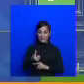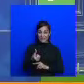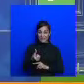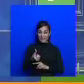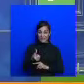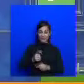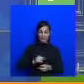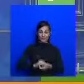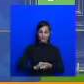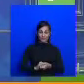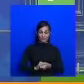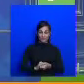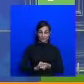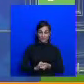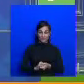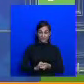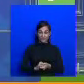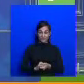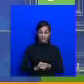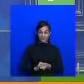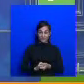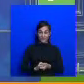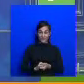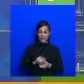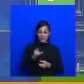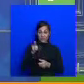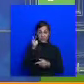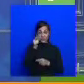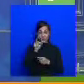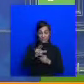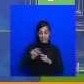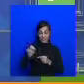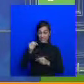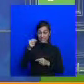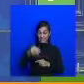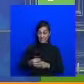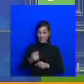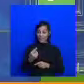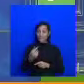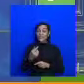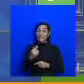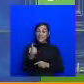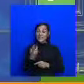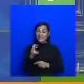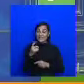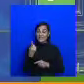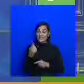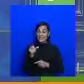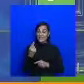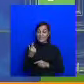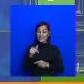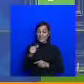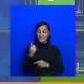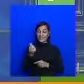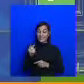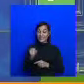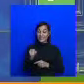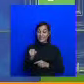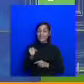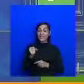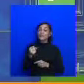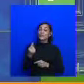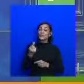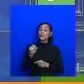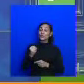06. Rosa 06. Você ganha acertando 15, 16, 17, 18, 19 ou 20